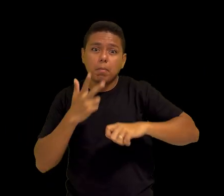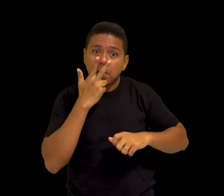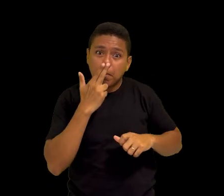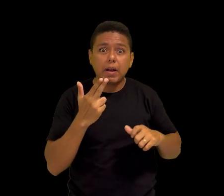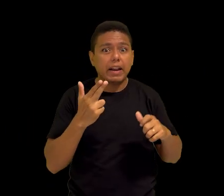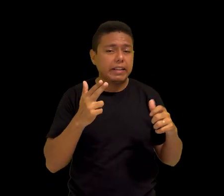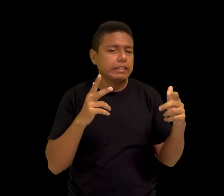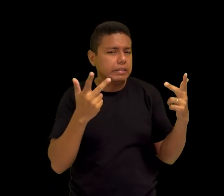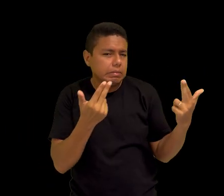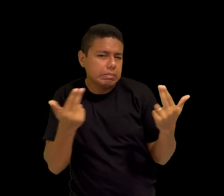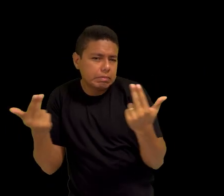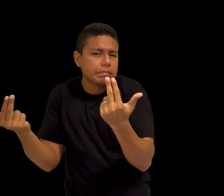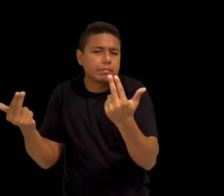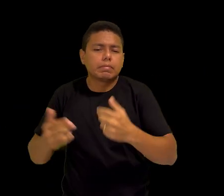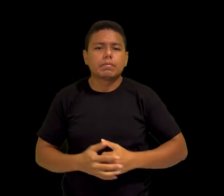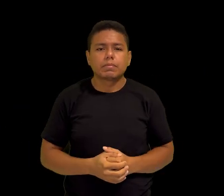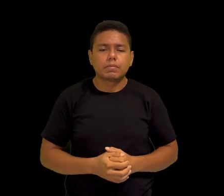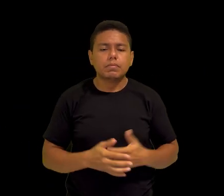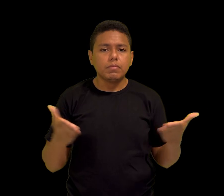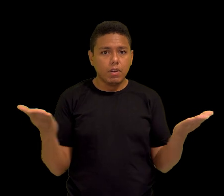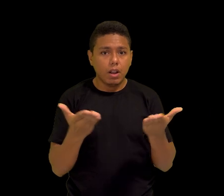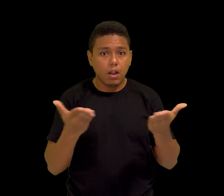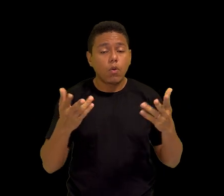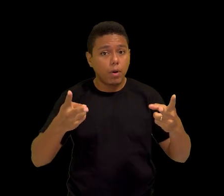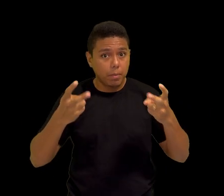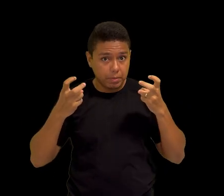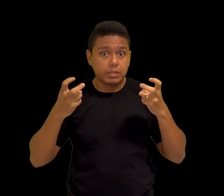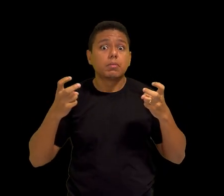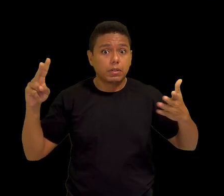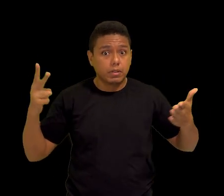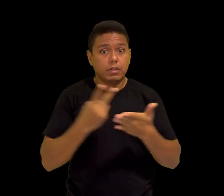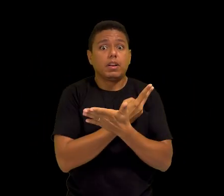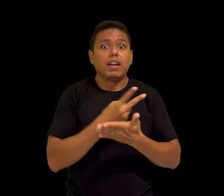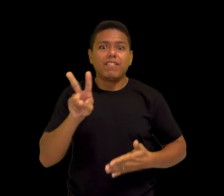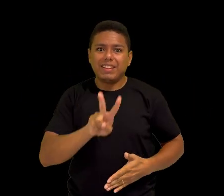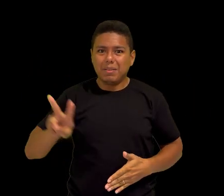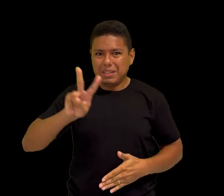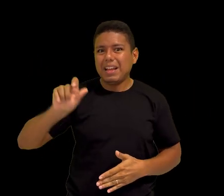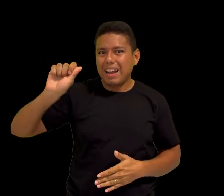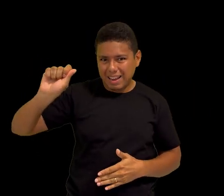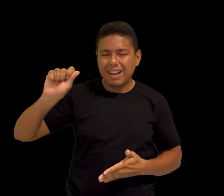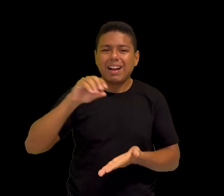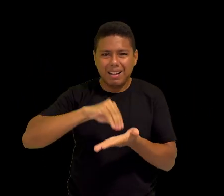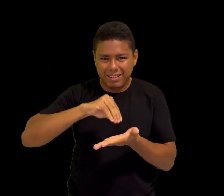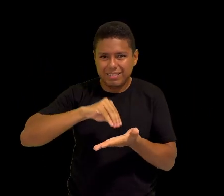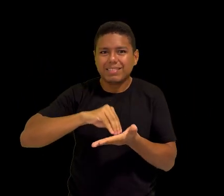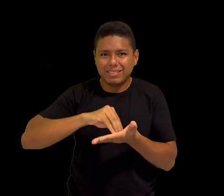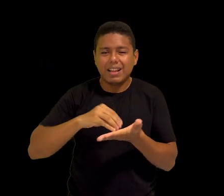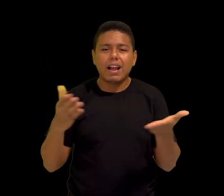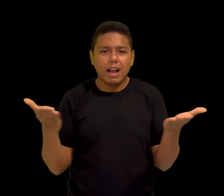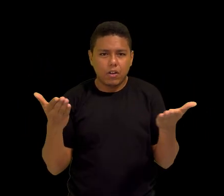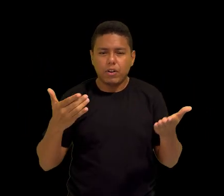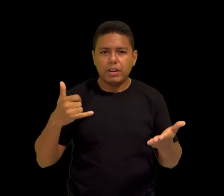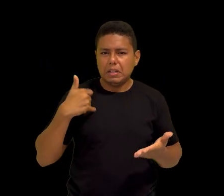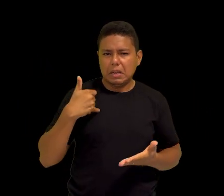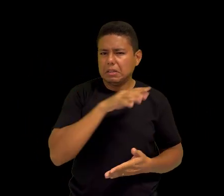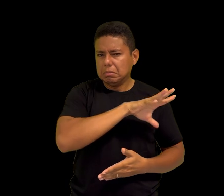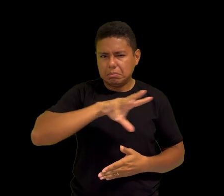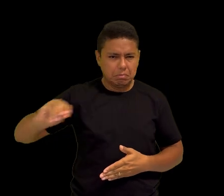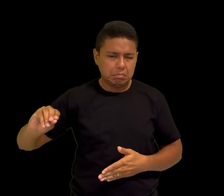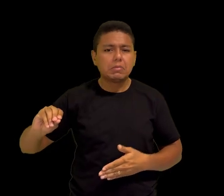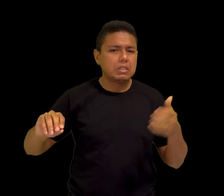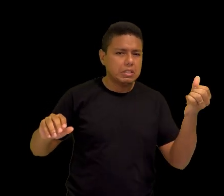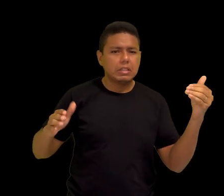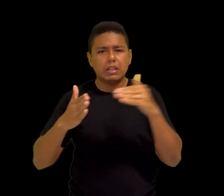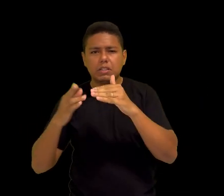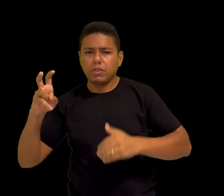sobrepondo. Olhando agora a prevalência de deficiência de vitamina A, né, em crianças também, agora para toda a faixa etária, 6 a 59 meses,